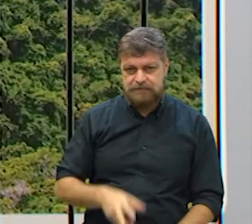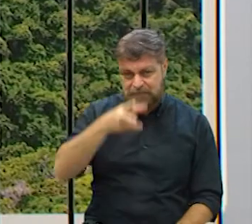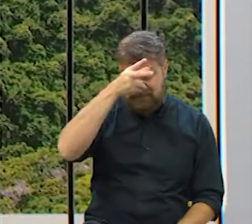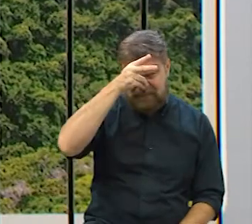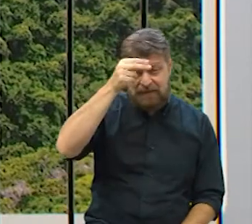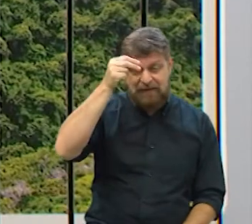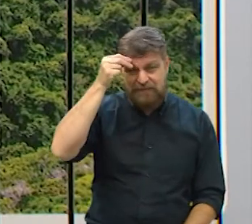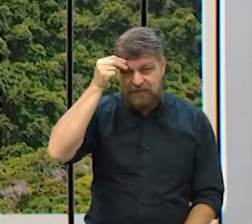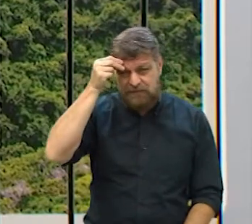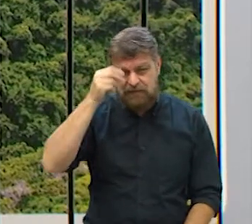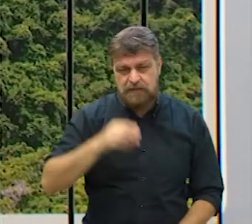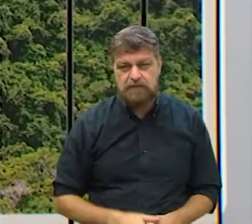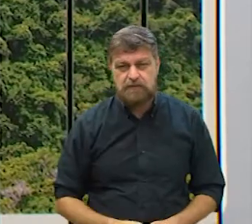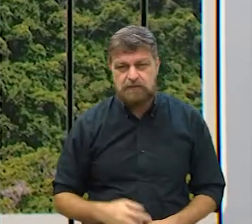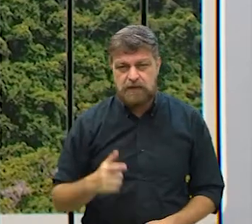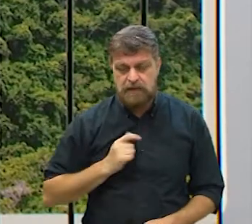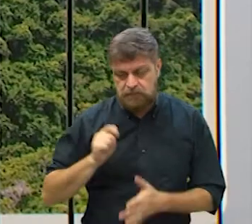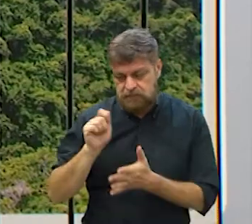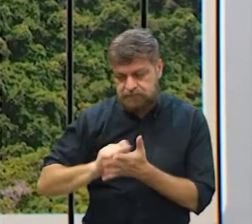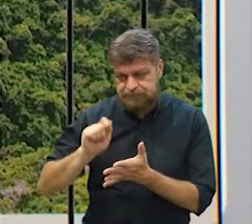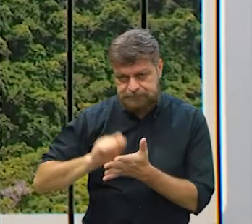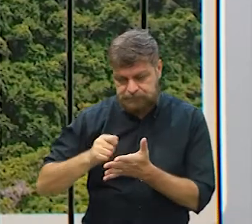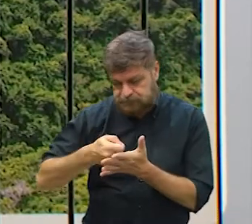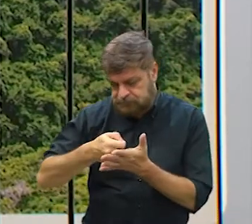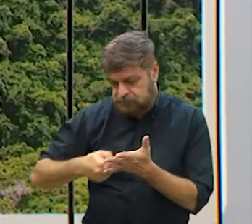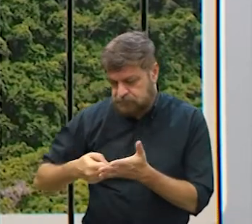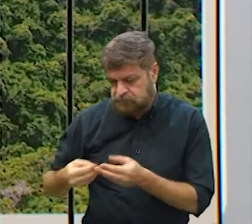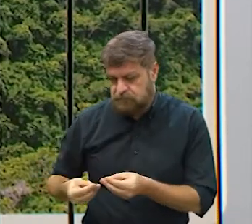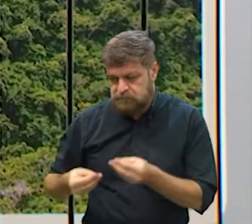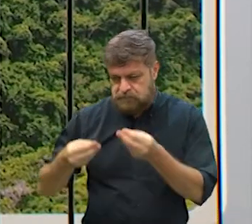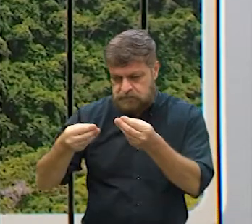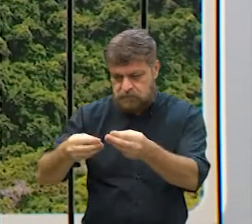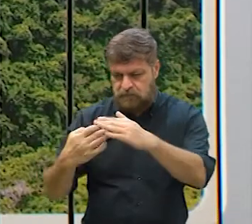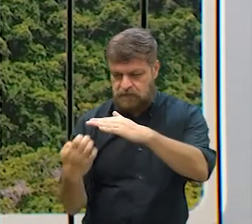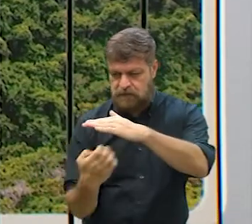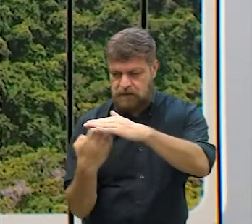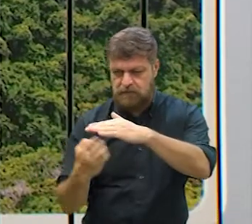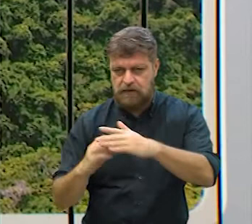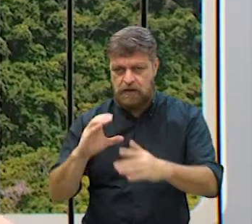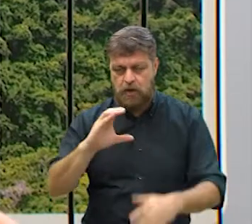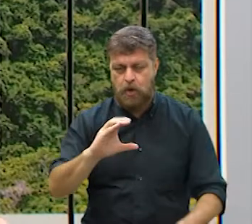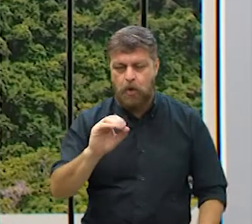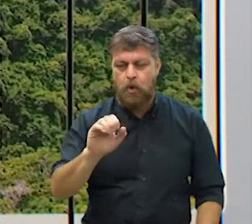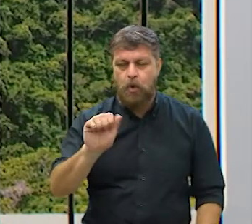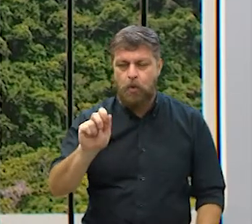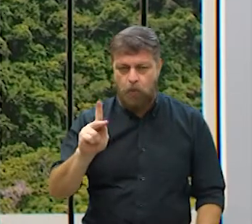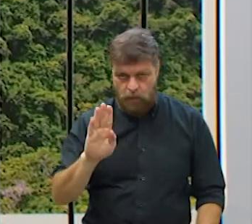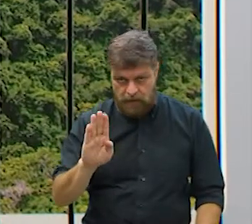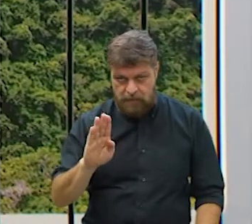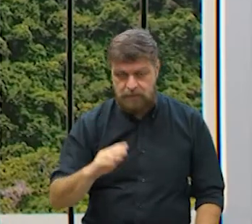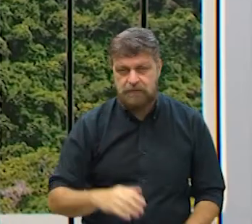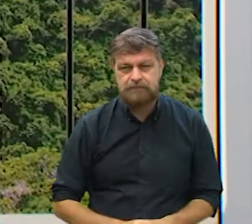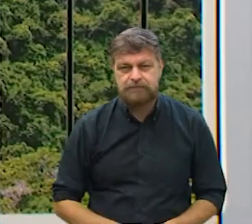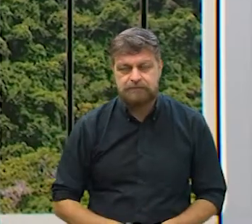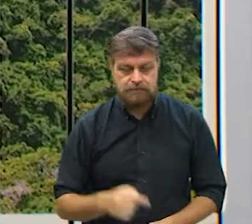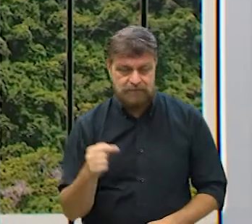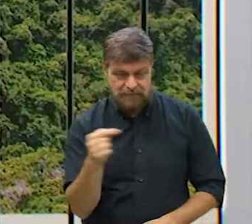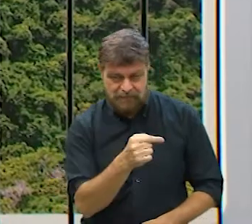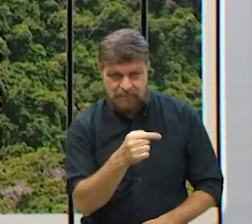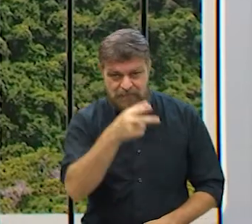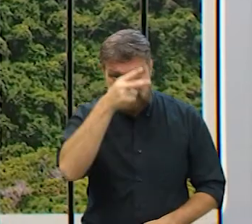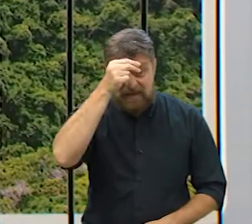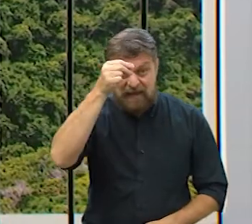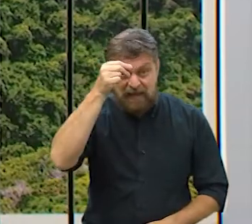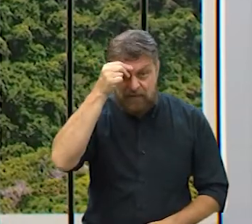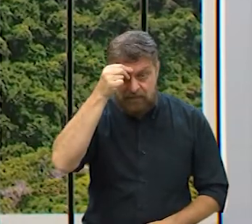eu estarei fazendo uma indicação à Coab, o prefeito através da Coab. A